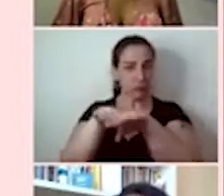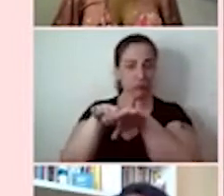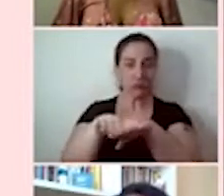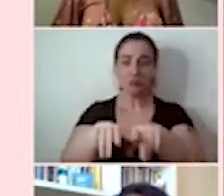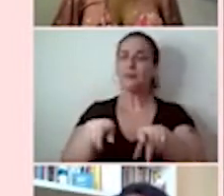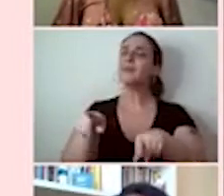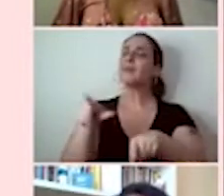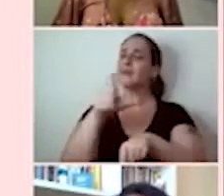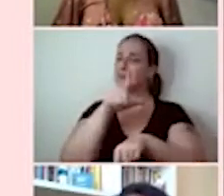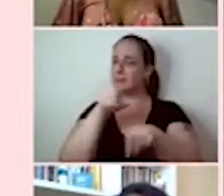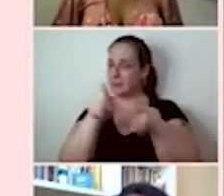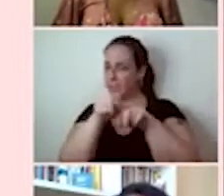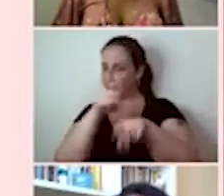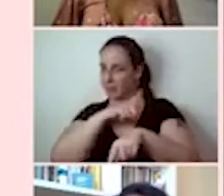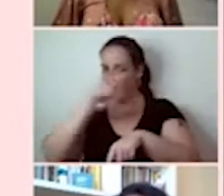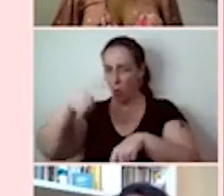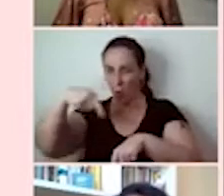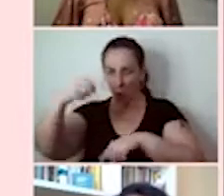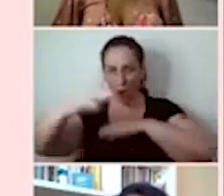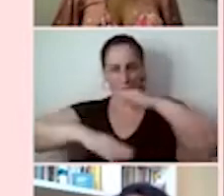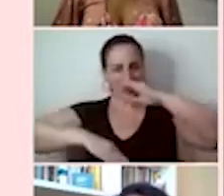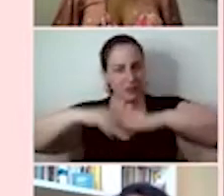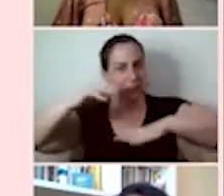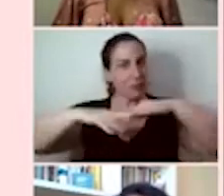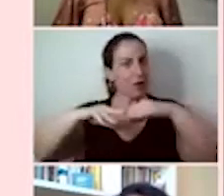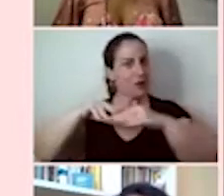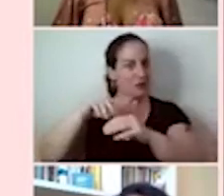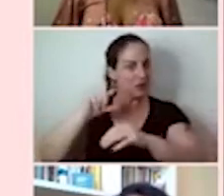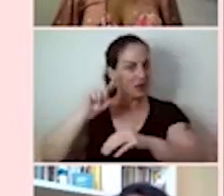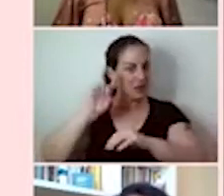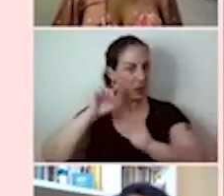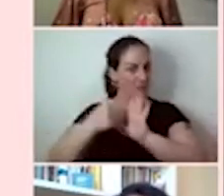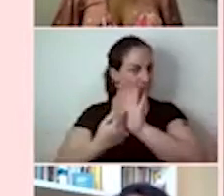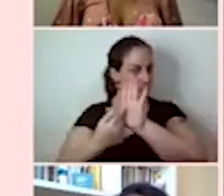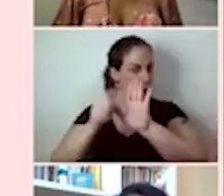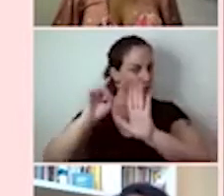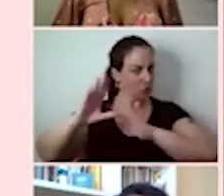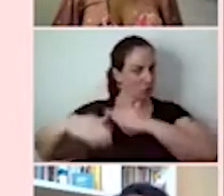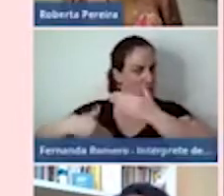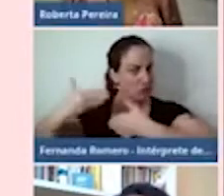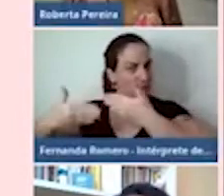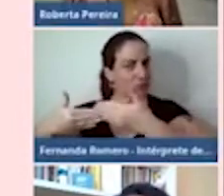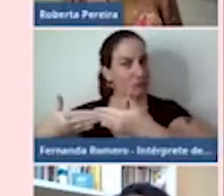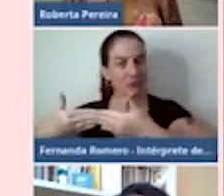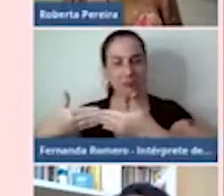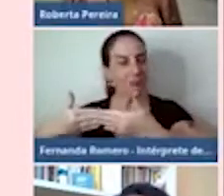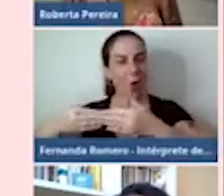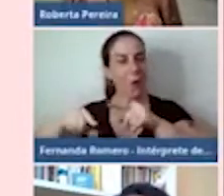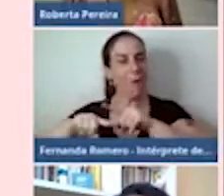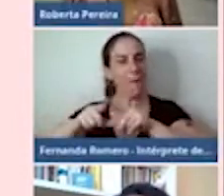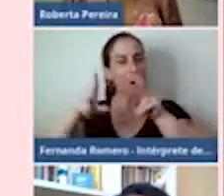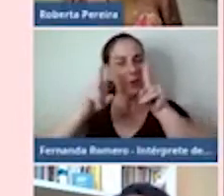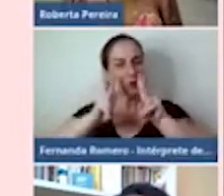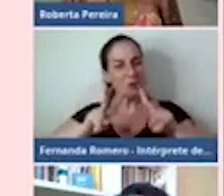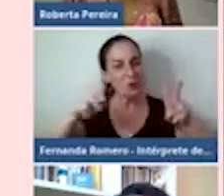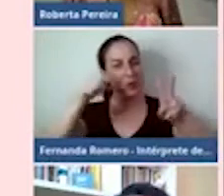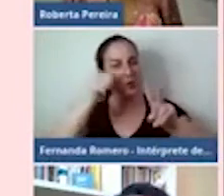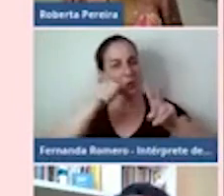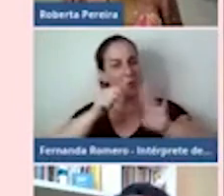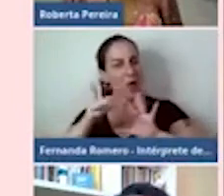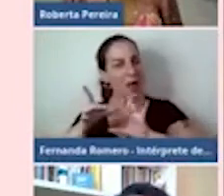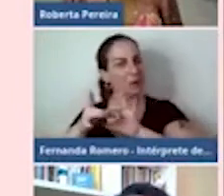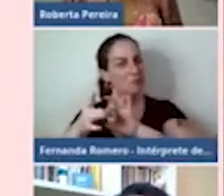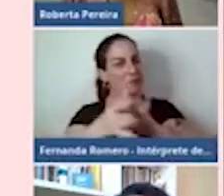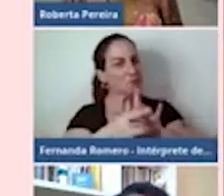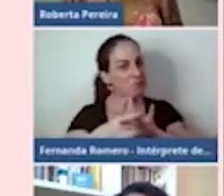outras práticas que elas não refletem necessariamente o crescimento, mas elas olham as mulheres de uma maneira integrada, né? Porque